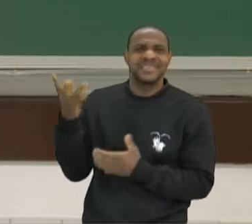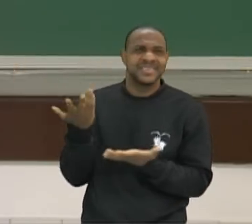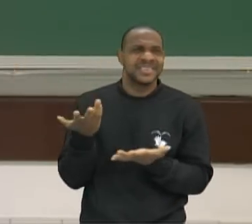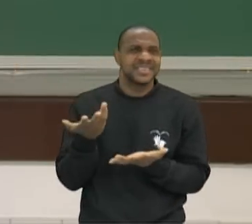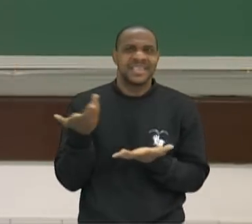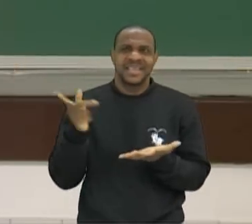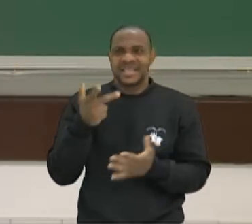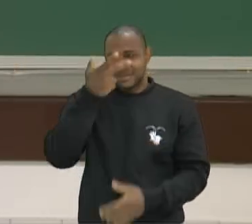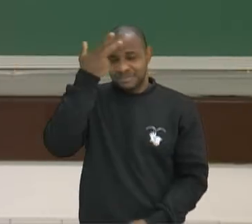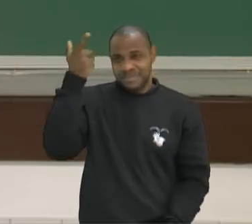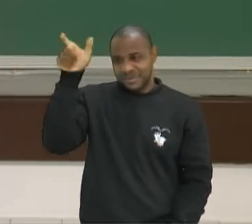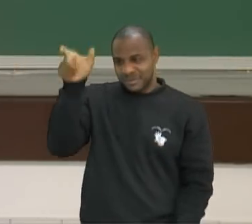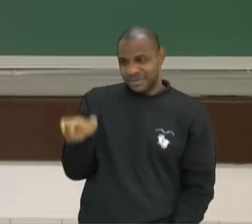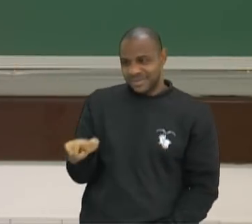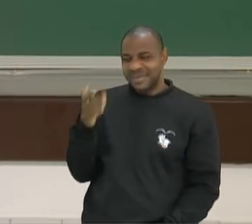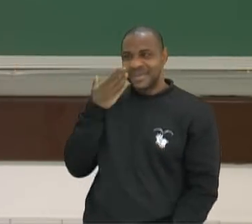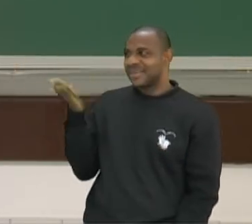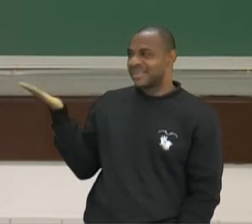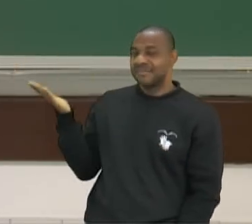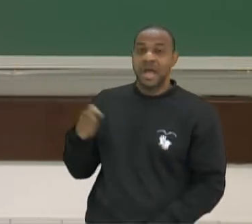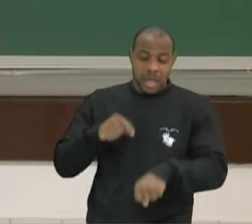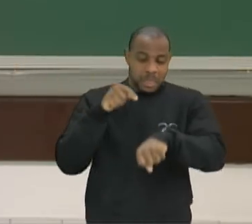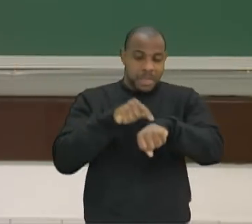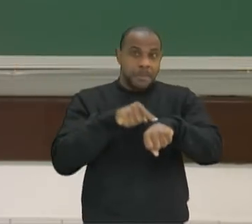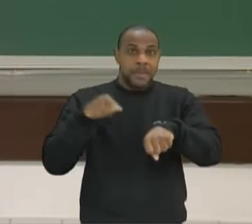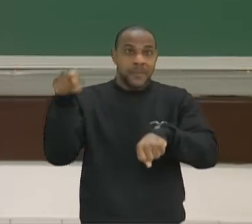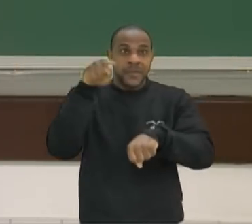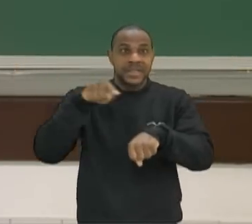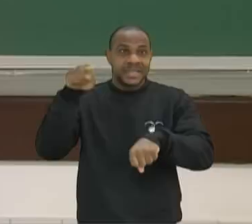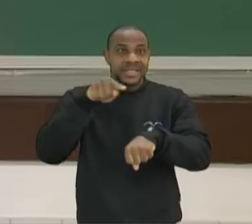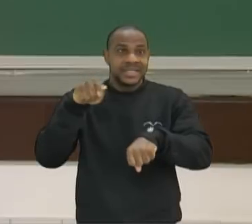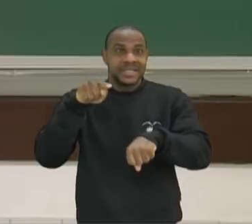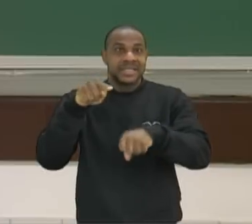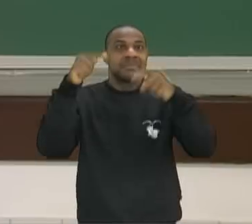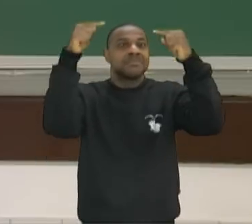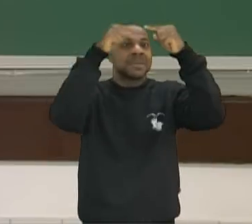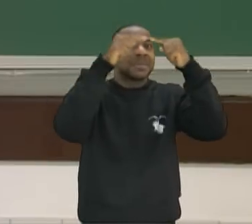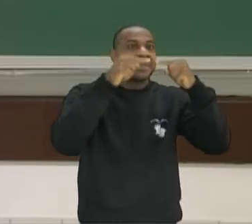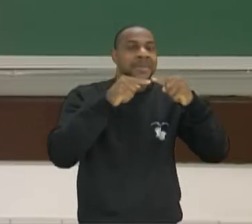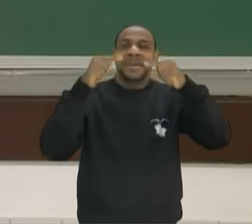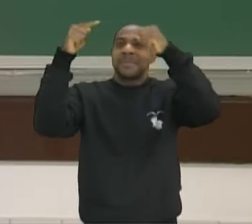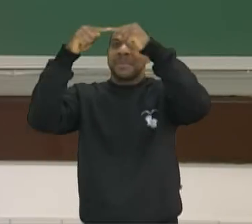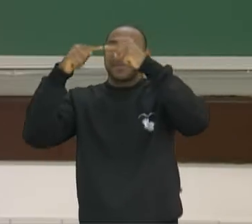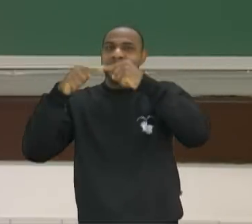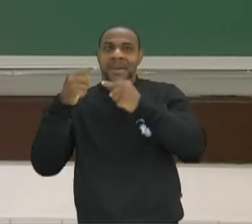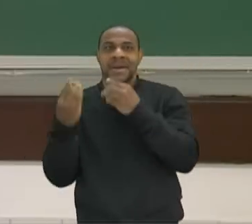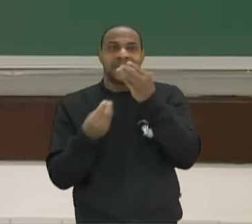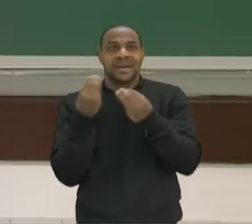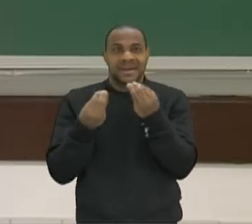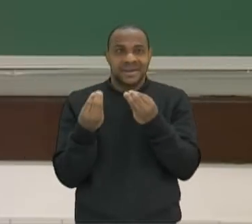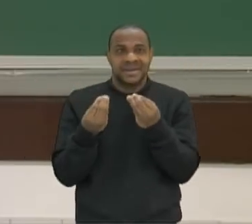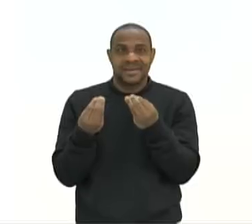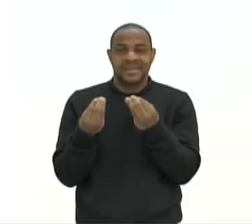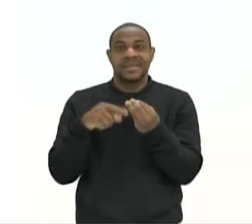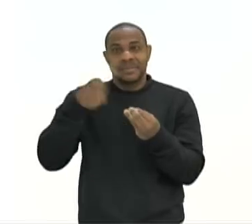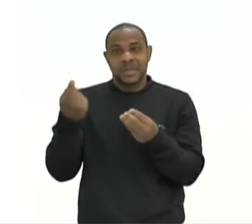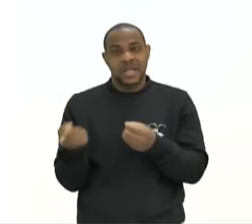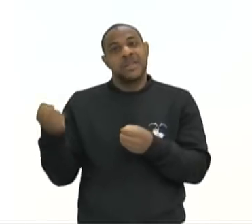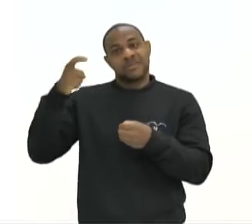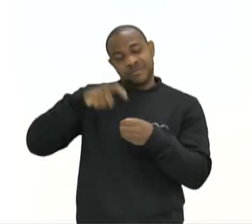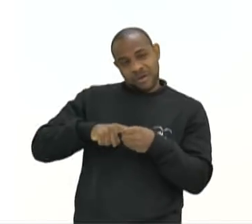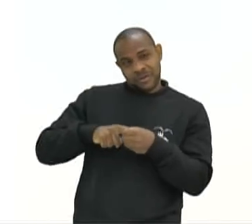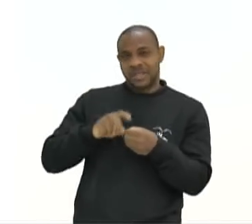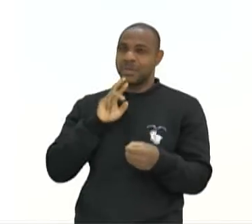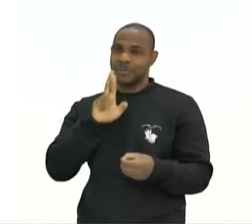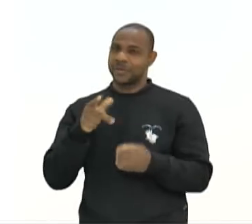desses personagens. A teacher vai dar um tempinho, tá? Para vocês relacionarem essas alternativas e daqui a pouco eu